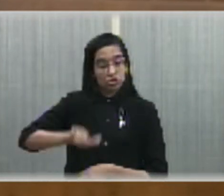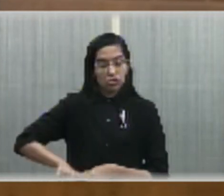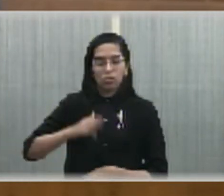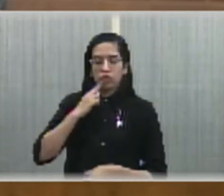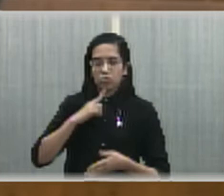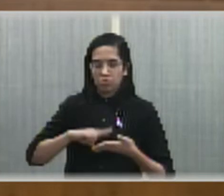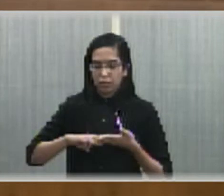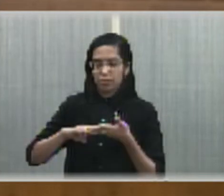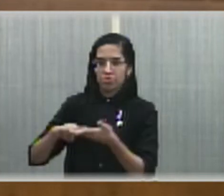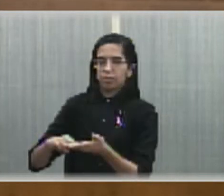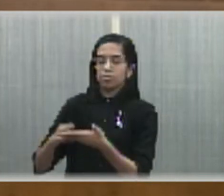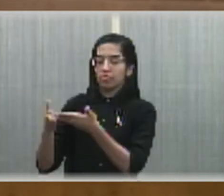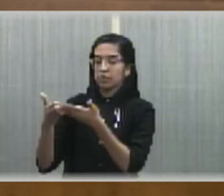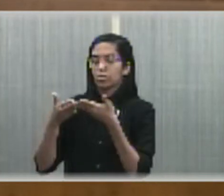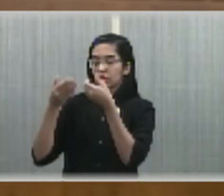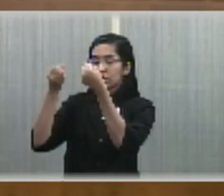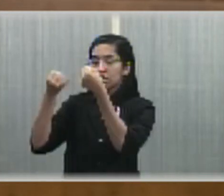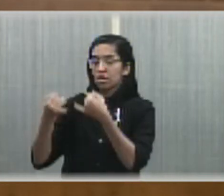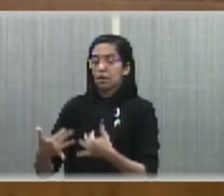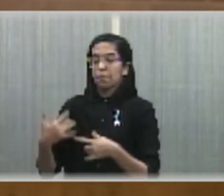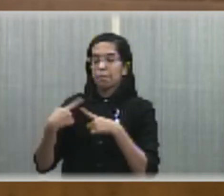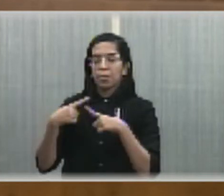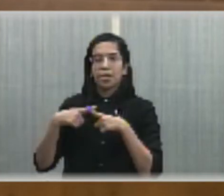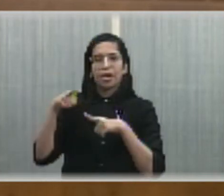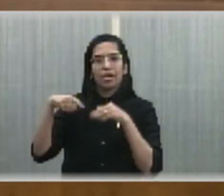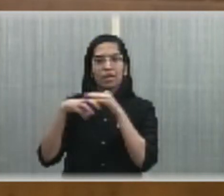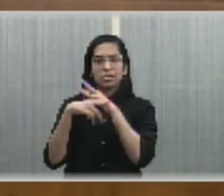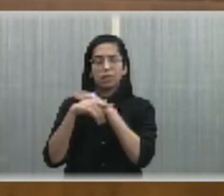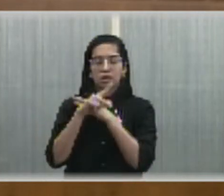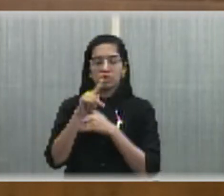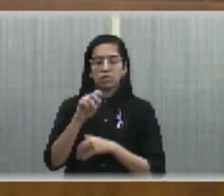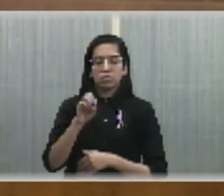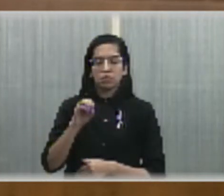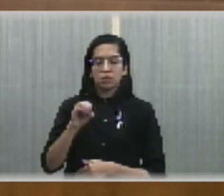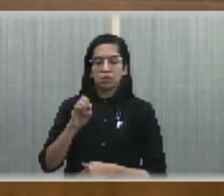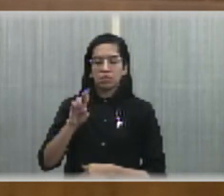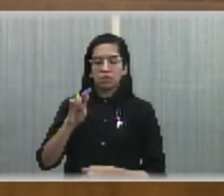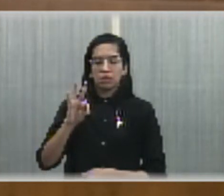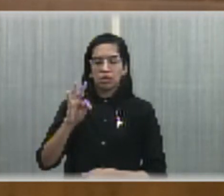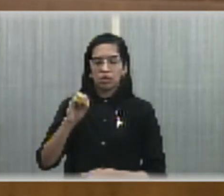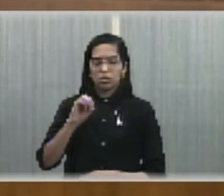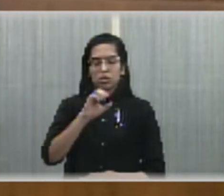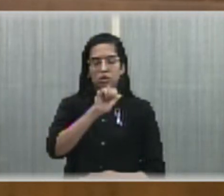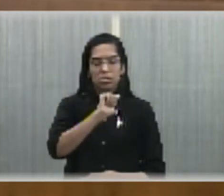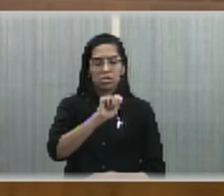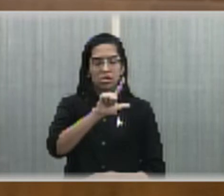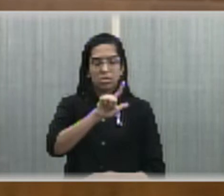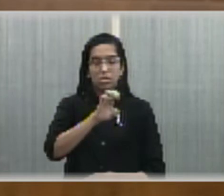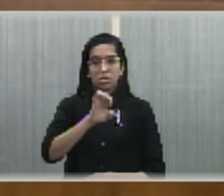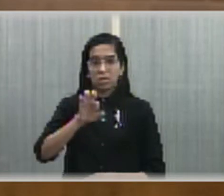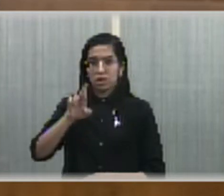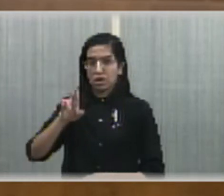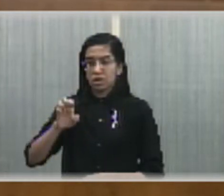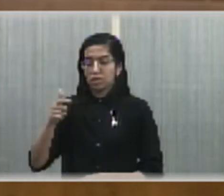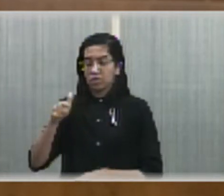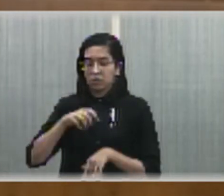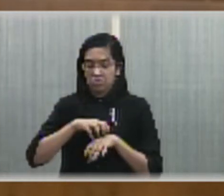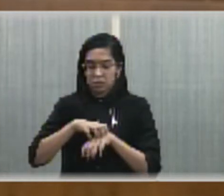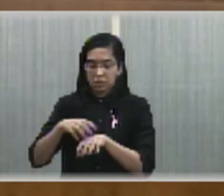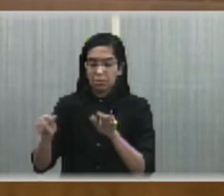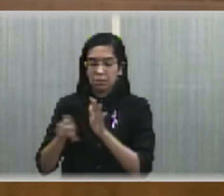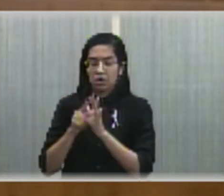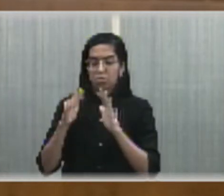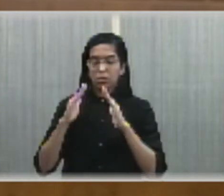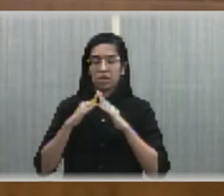responder por que que em Porto Alegre do Piauí não tem transporte escolar do ensino médio. E pasme,